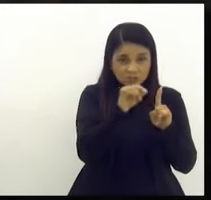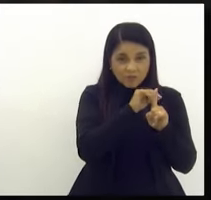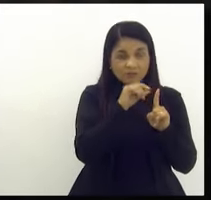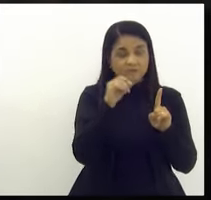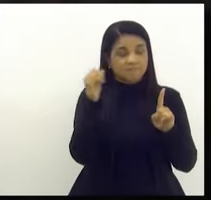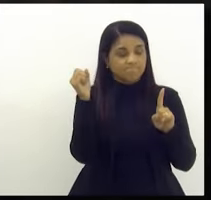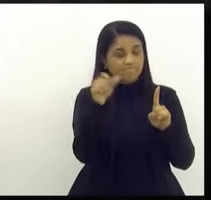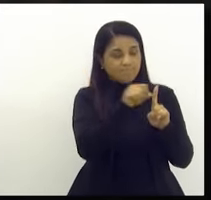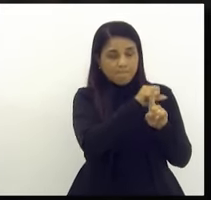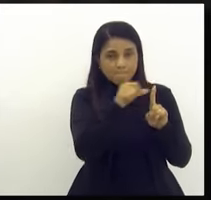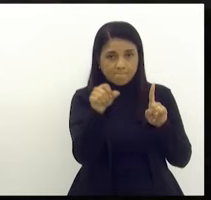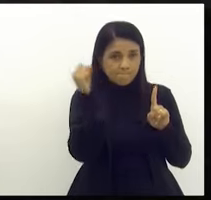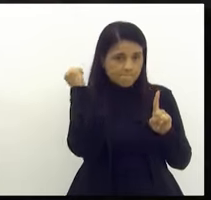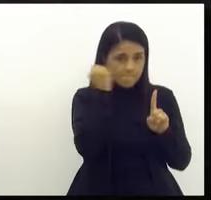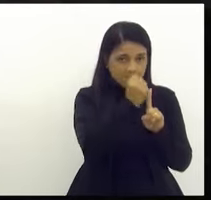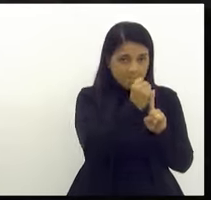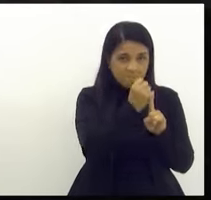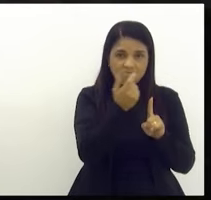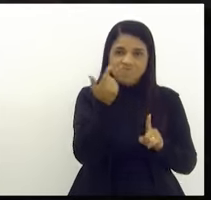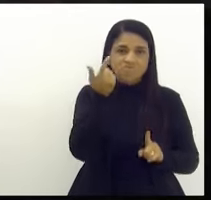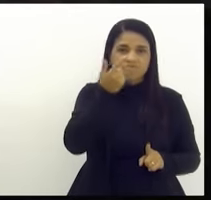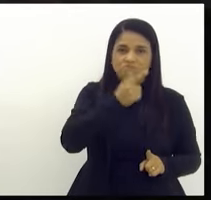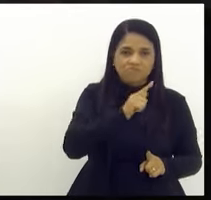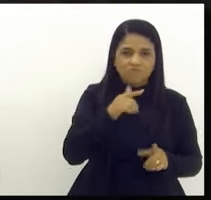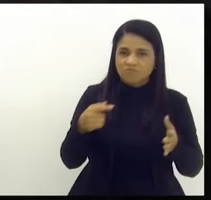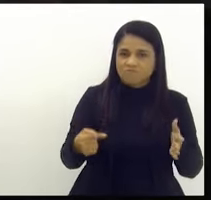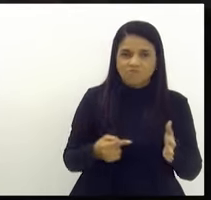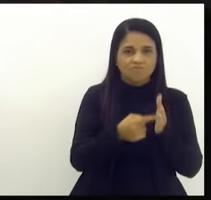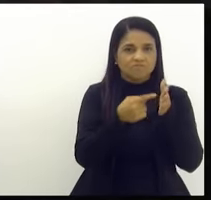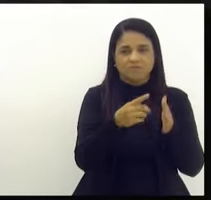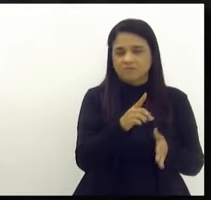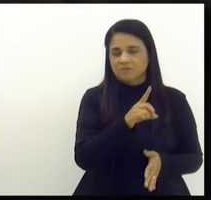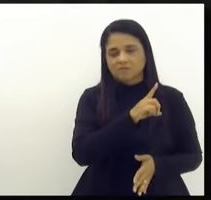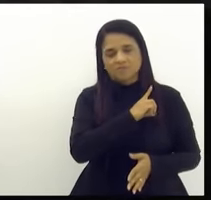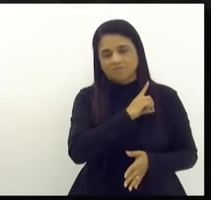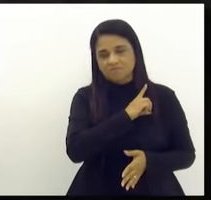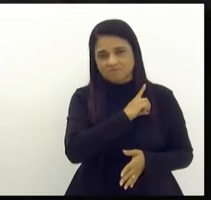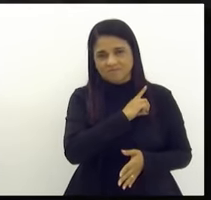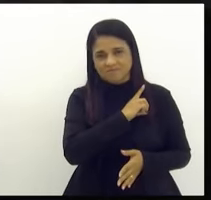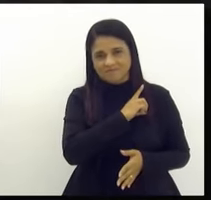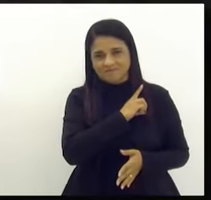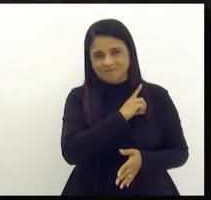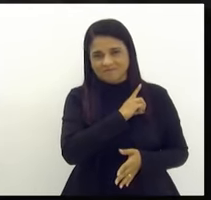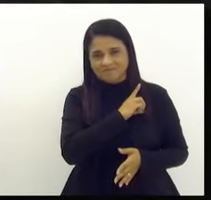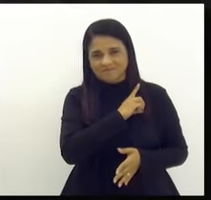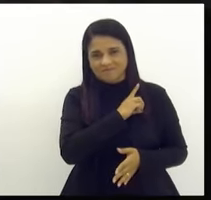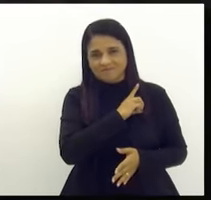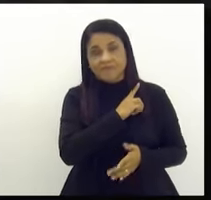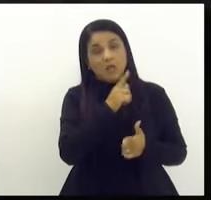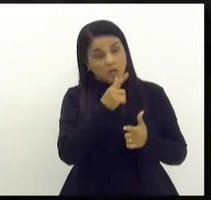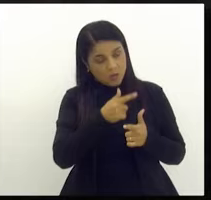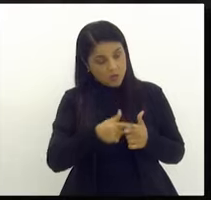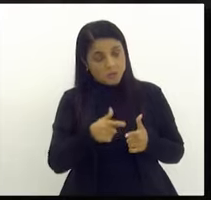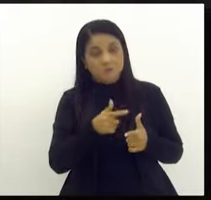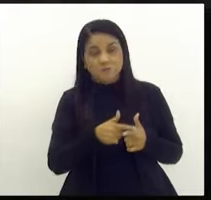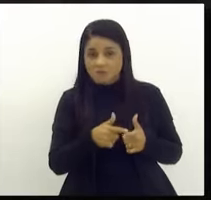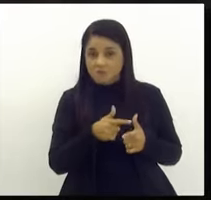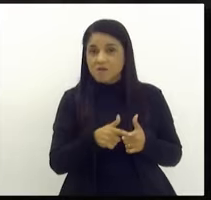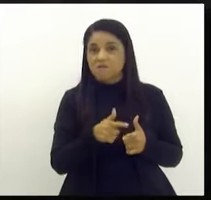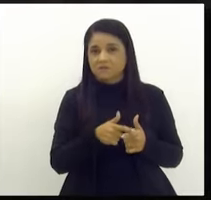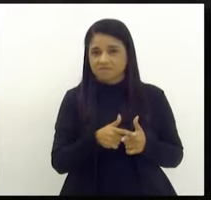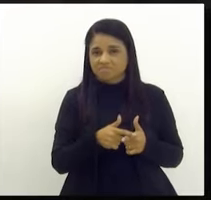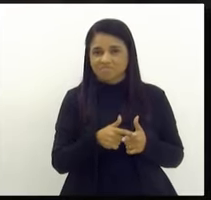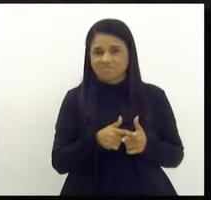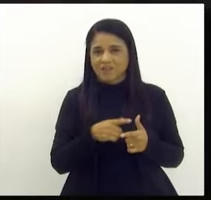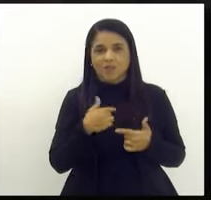sequer chegaram a fazer uma denúncia nas delegacias Esse é o tamanho do problema que a gente tem não temos